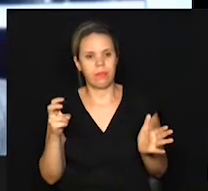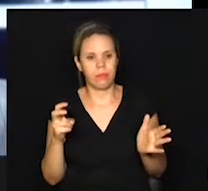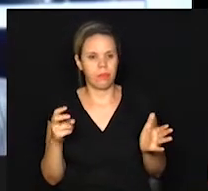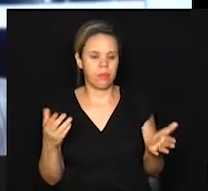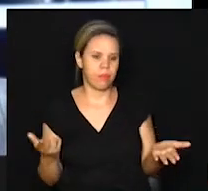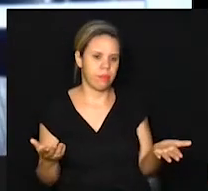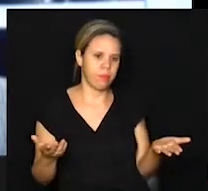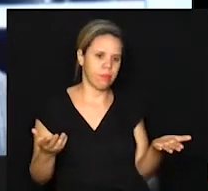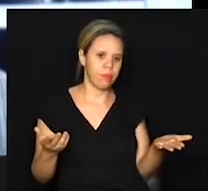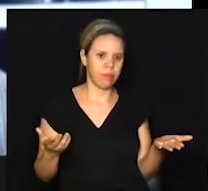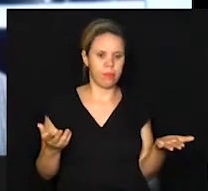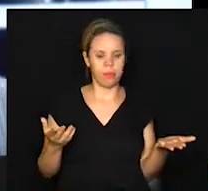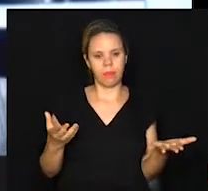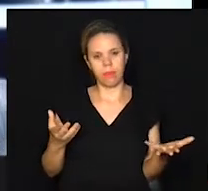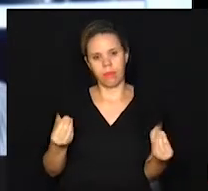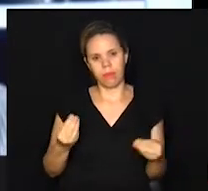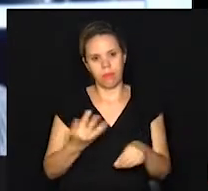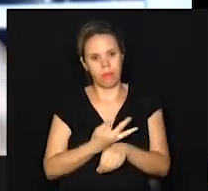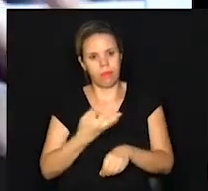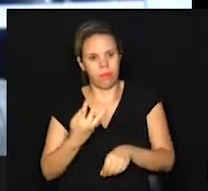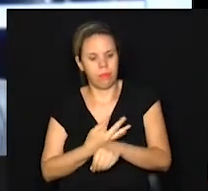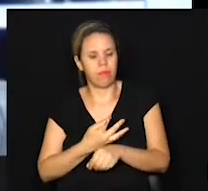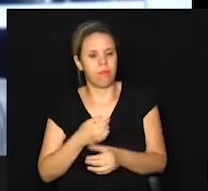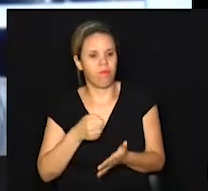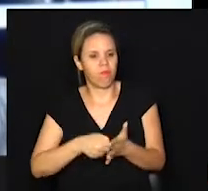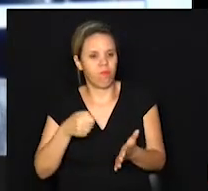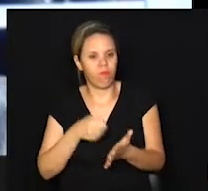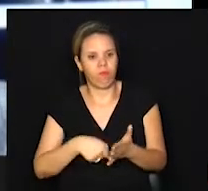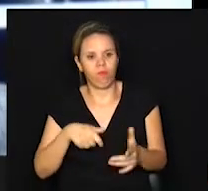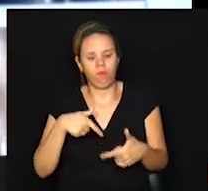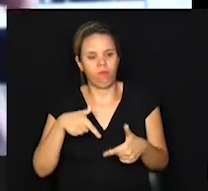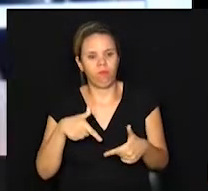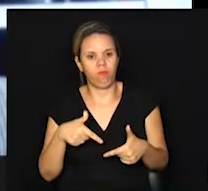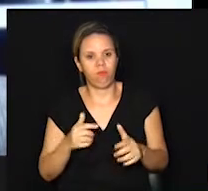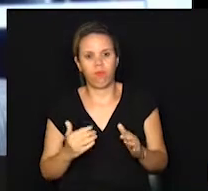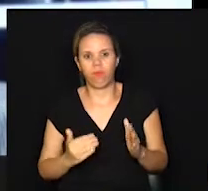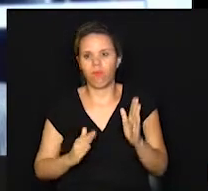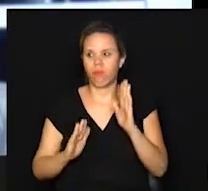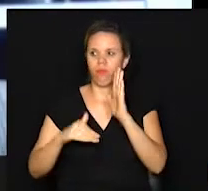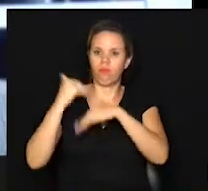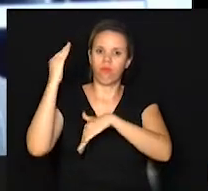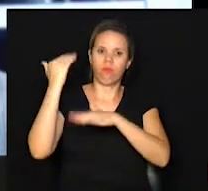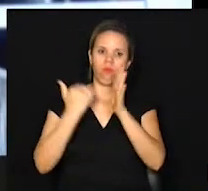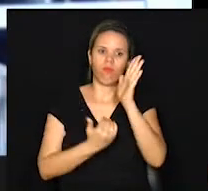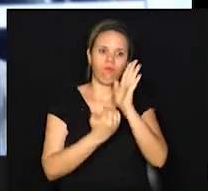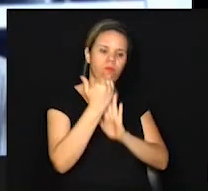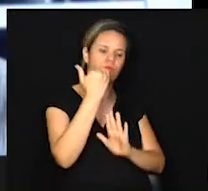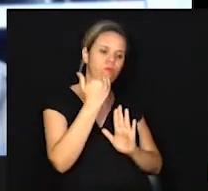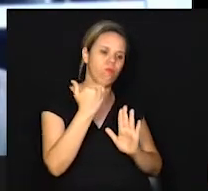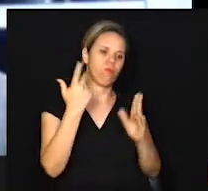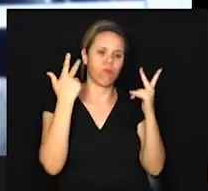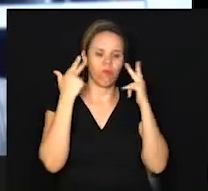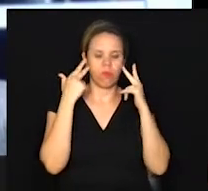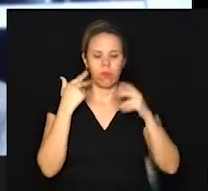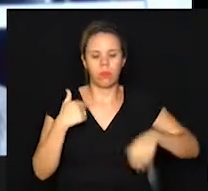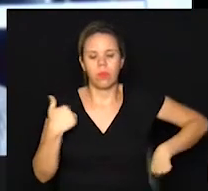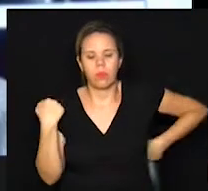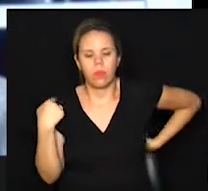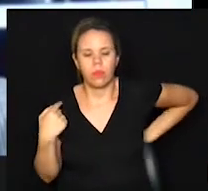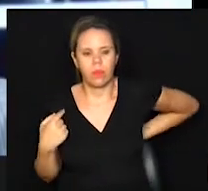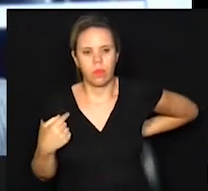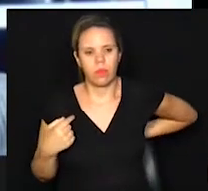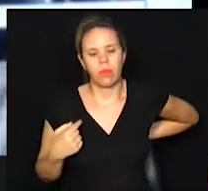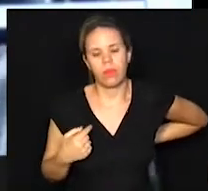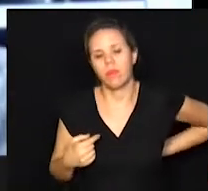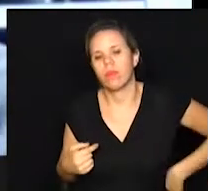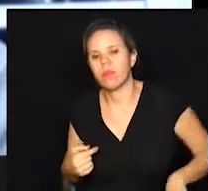enfim, uma carga de cobrança de trabalho muito além do normal, né? Muito além do normal. Muito bem,